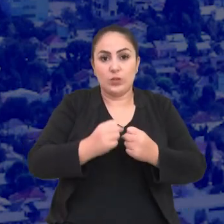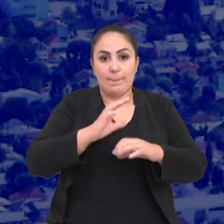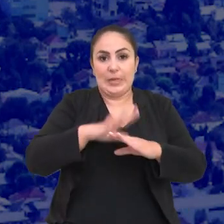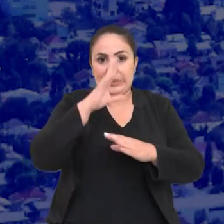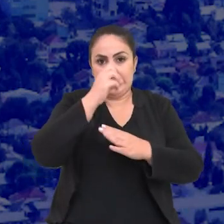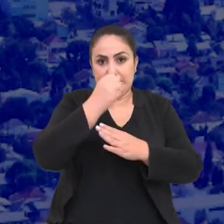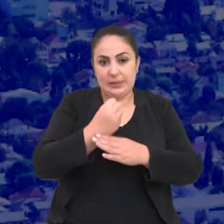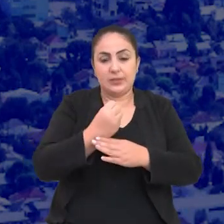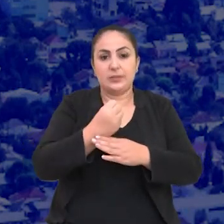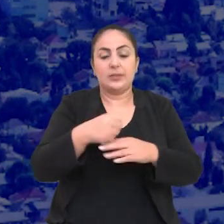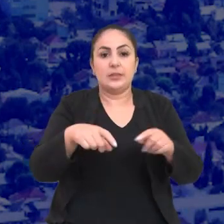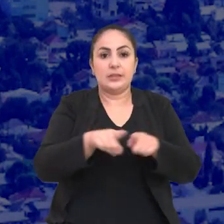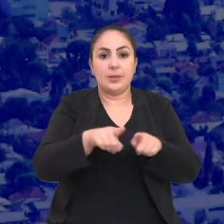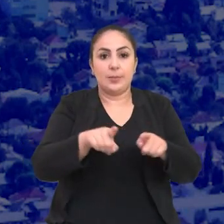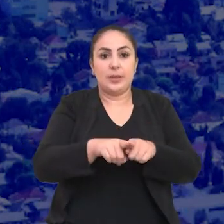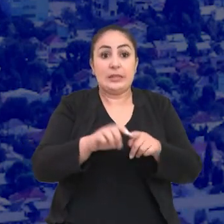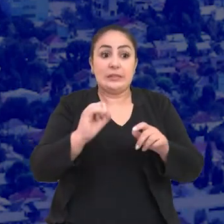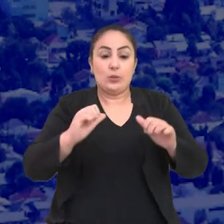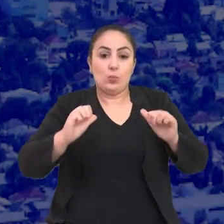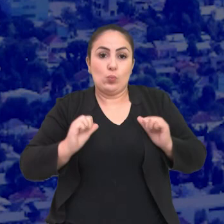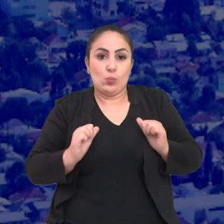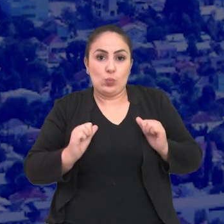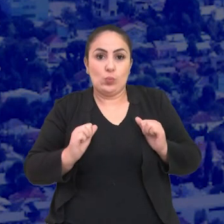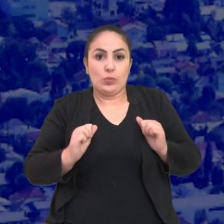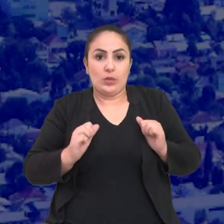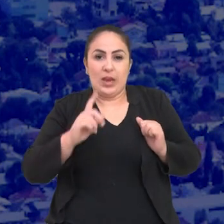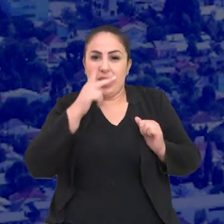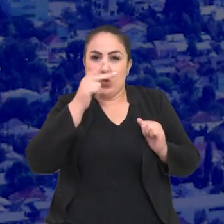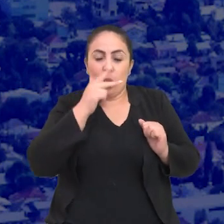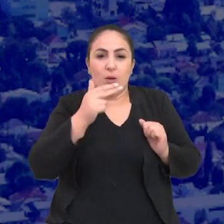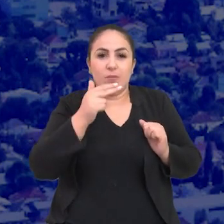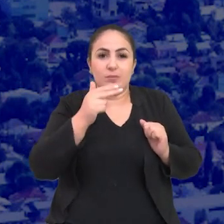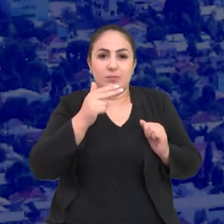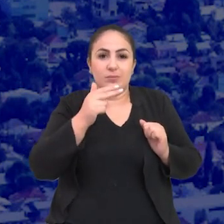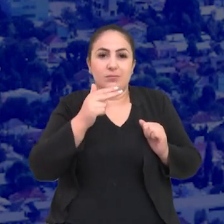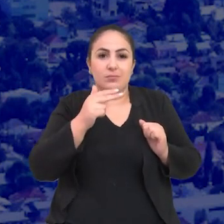imunológico mais forte, mais resistente, e que o sedentarismo